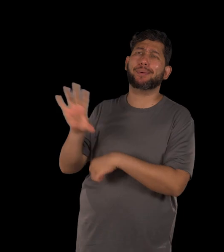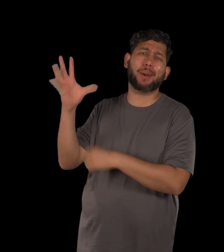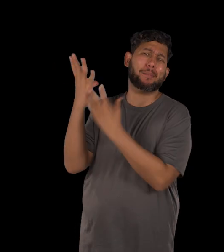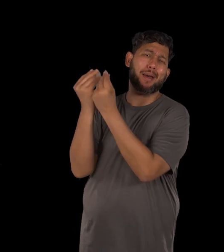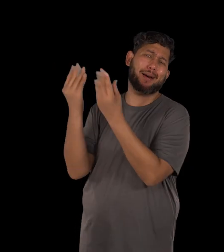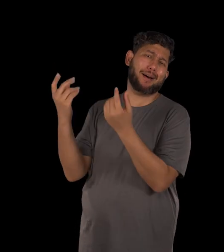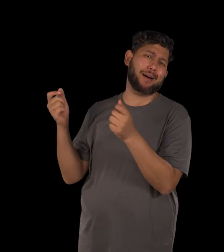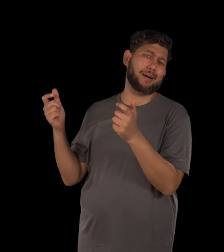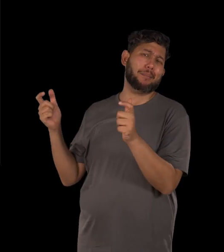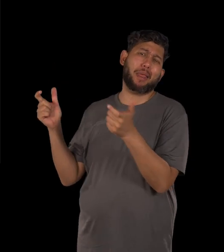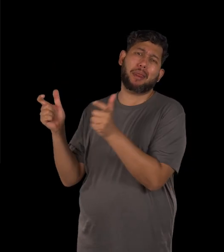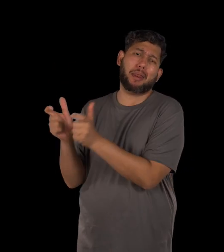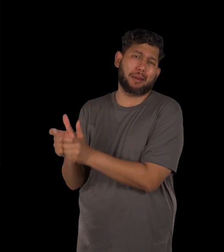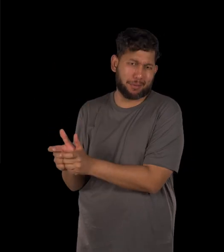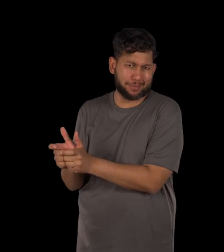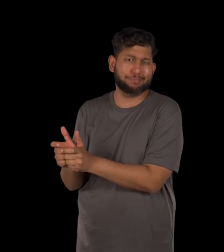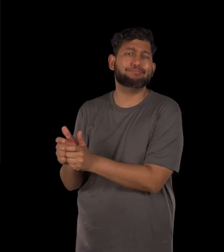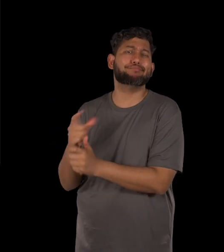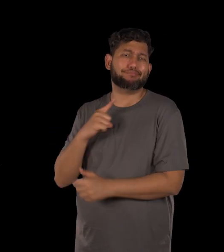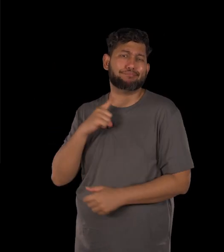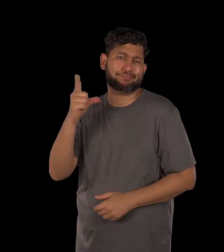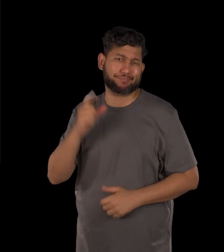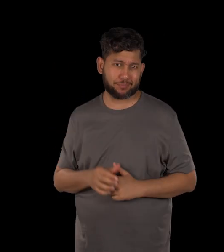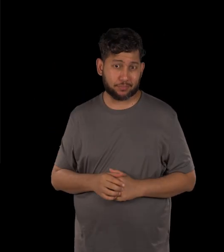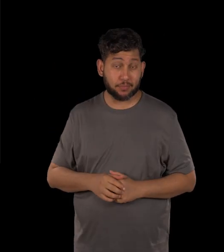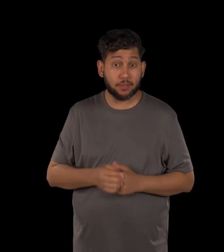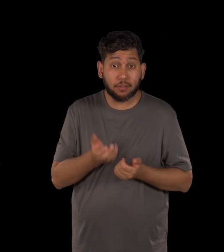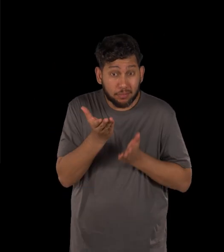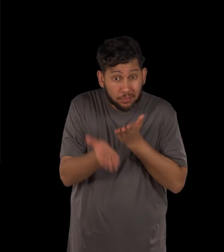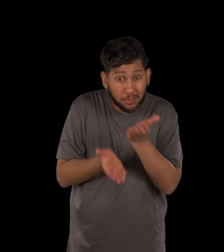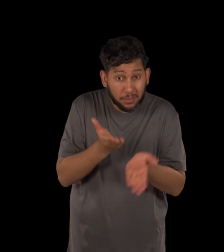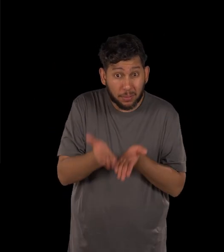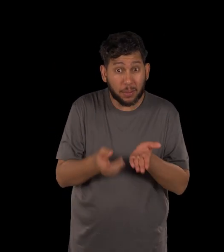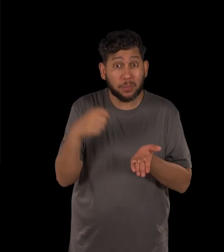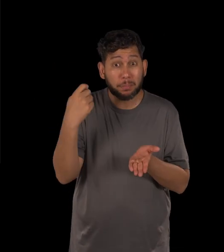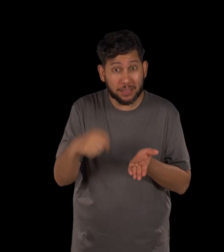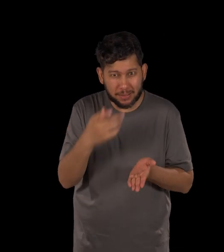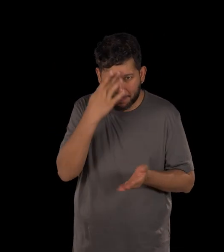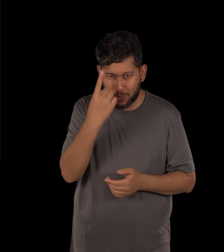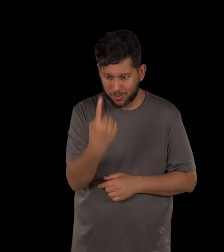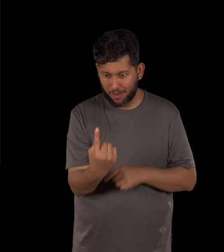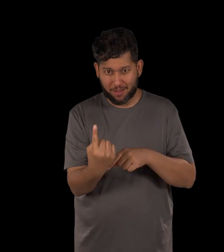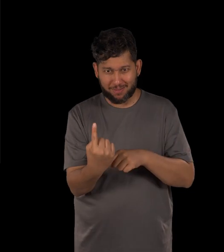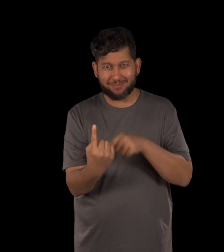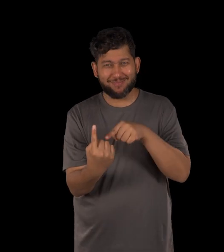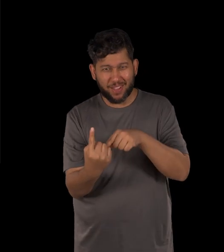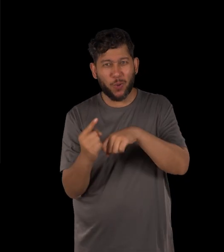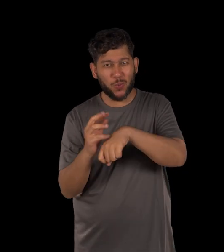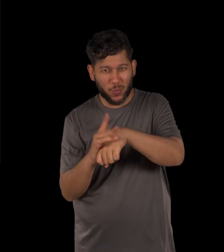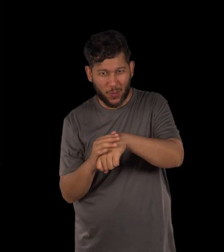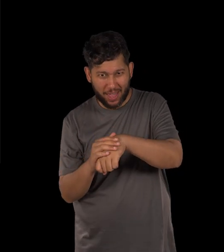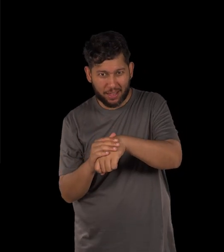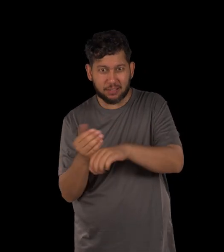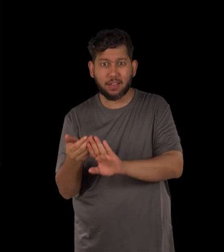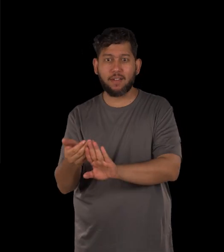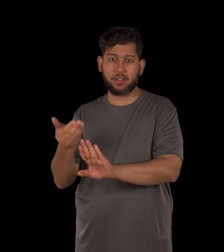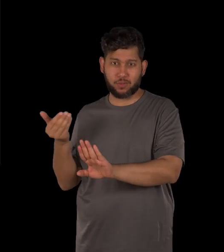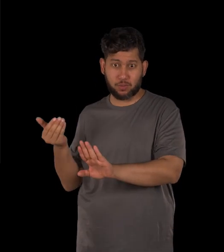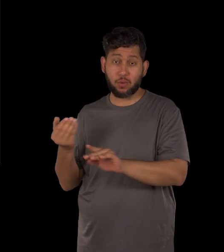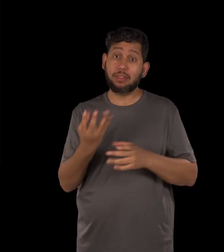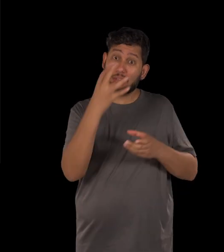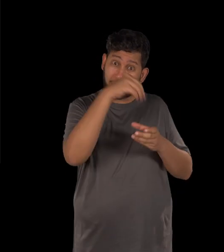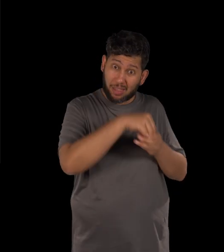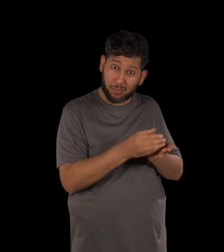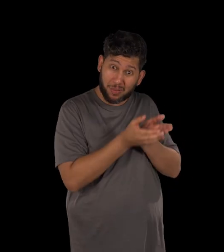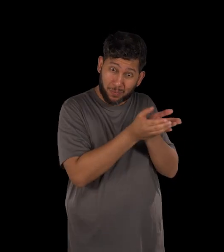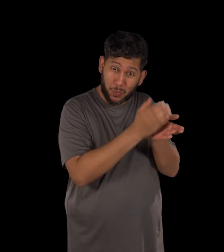diferentes países da Europa. Na época, o tratamento se restringia ao isolamento do enfermo e à quarentena dos navios